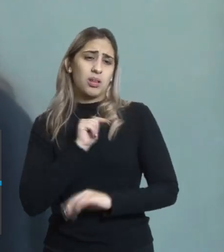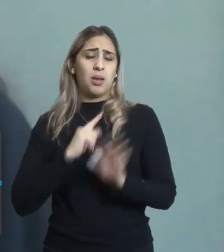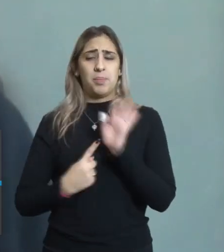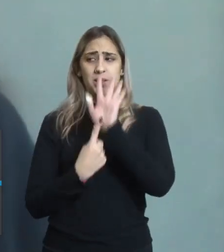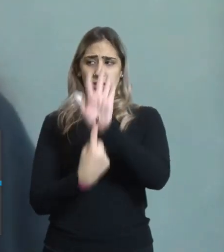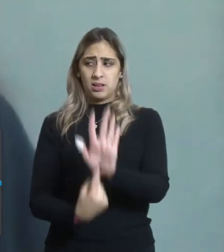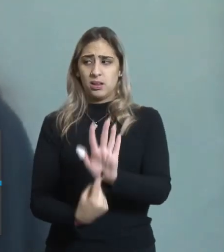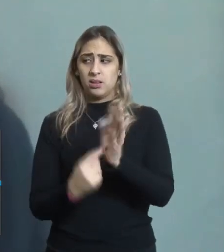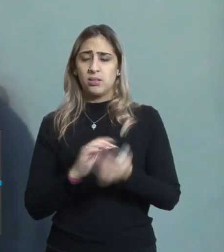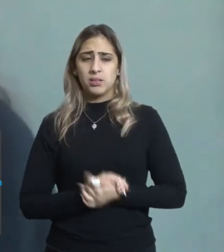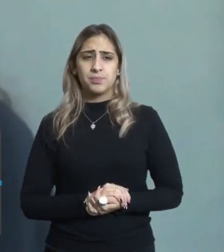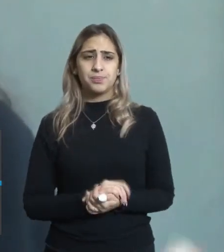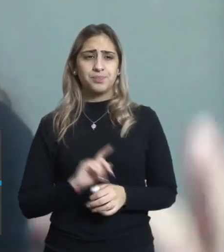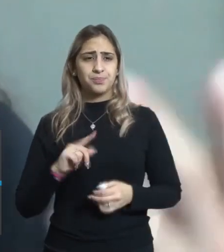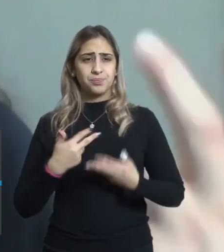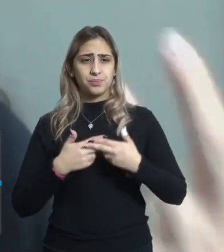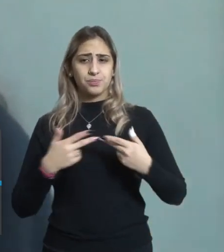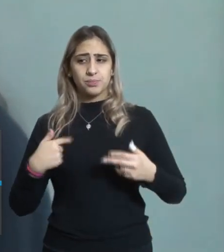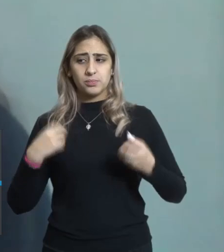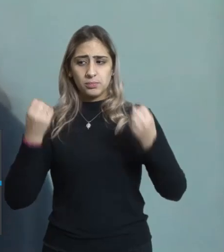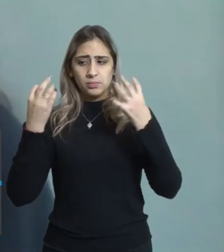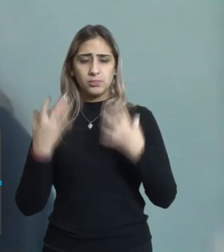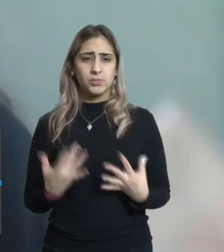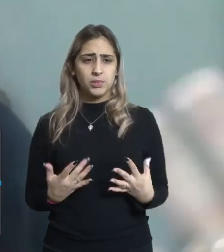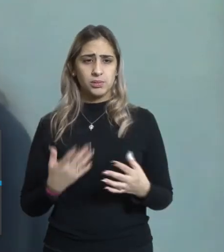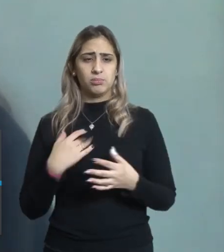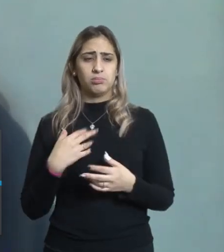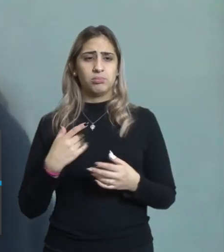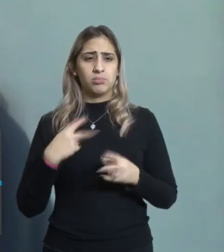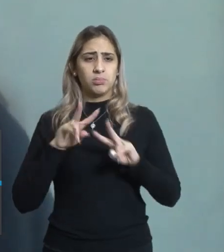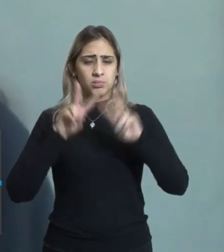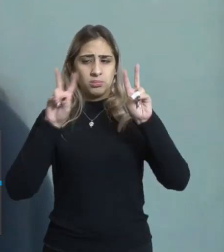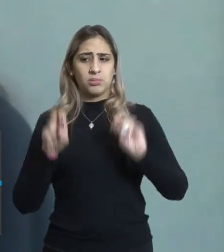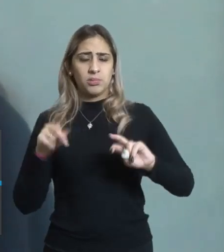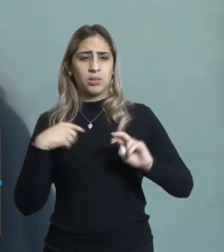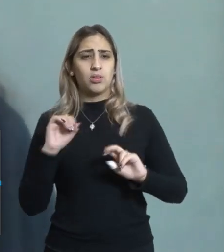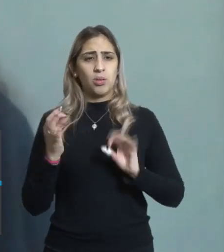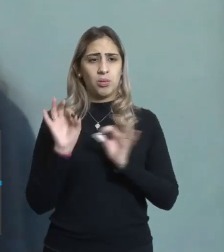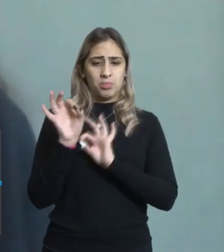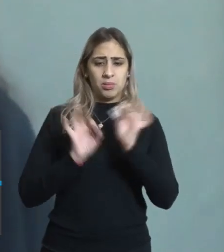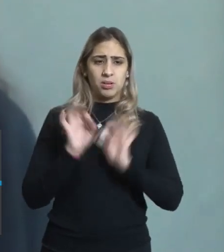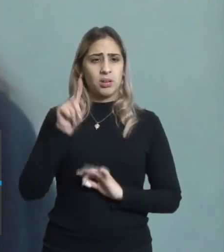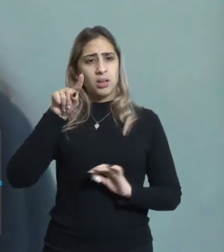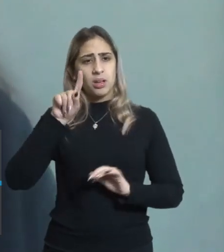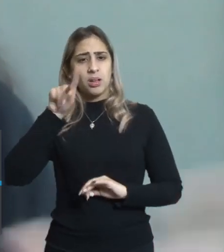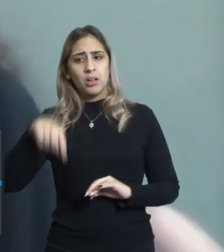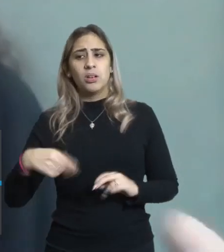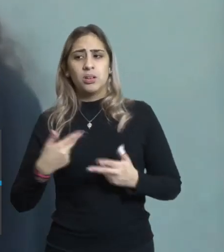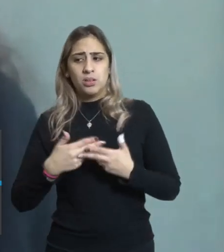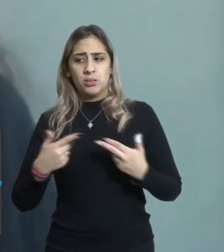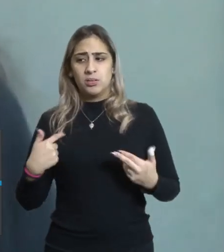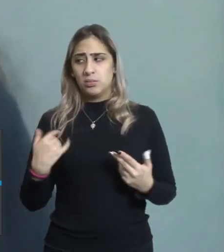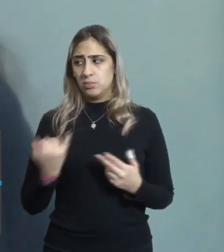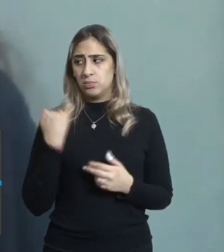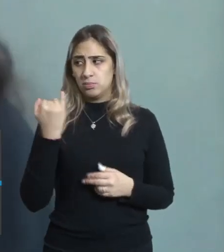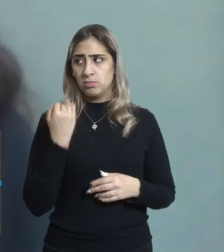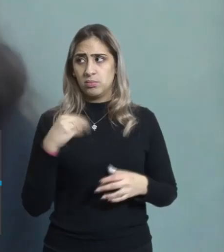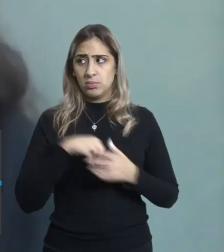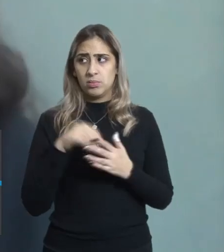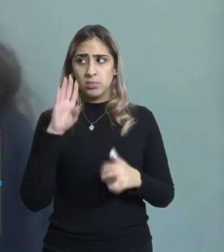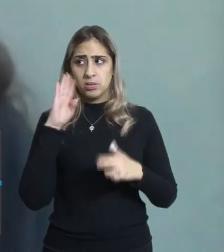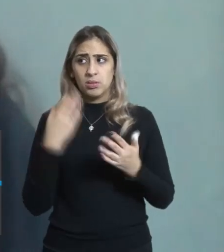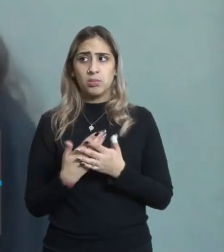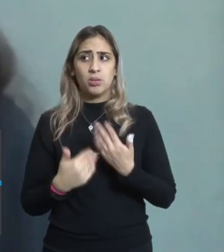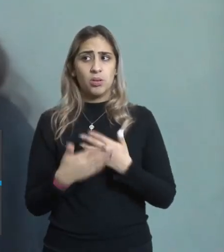apresentar. A questão de explicar conceitos teóricos ou abstratos, essa é uma questão que eu acredito que para